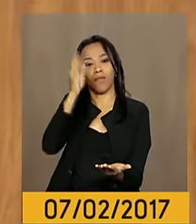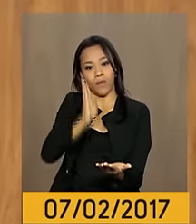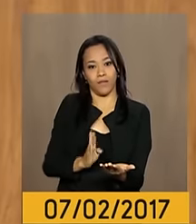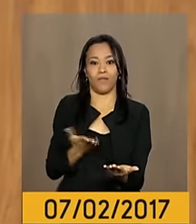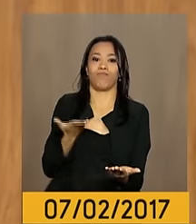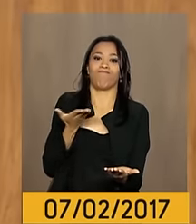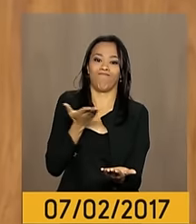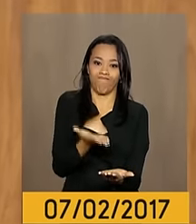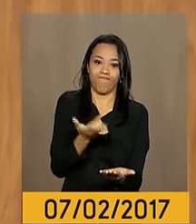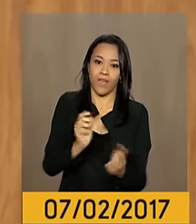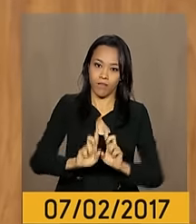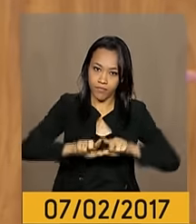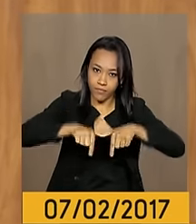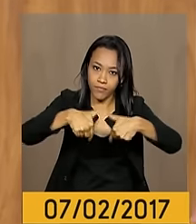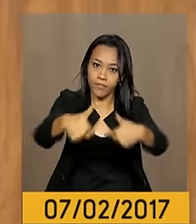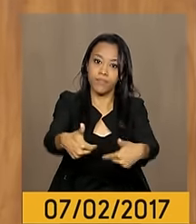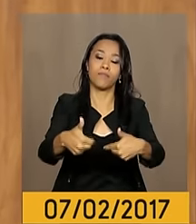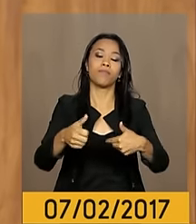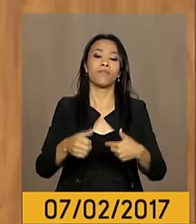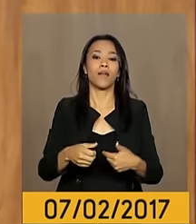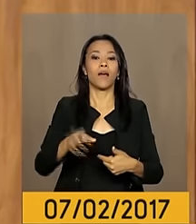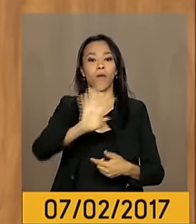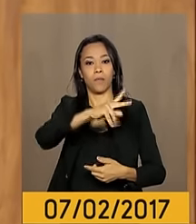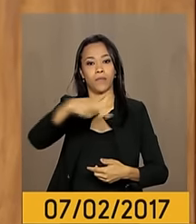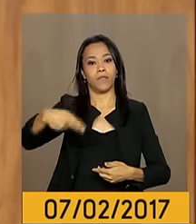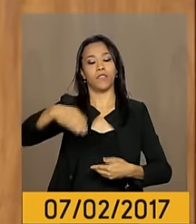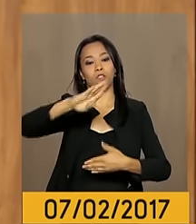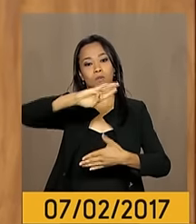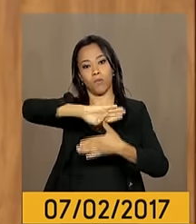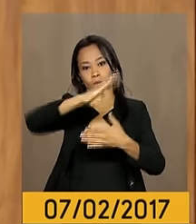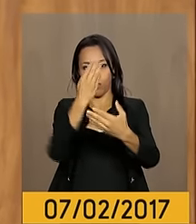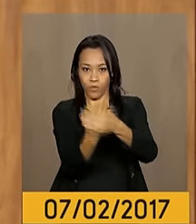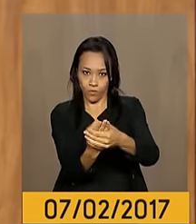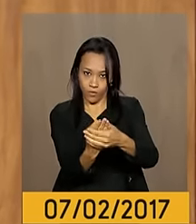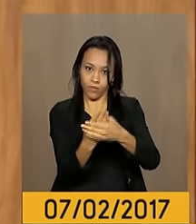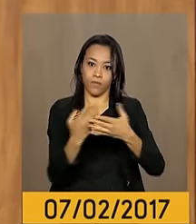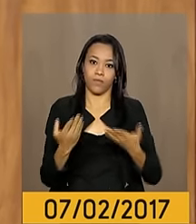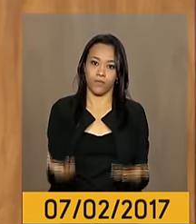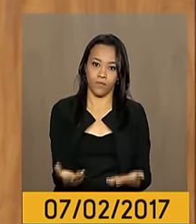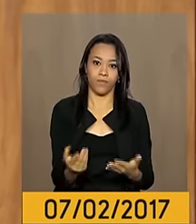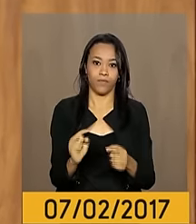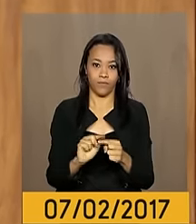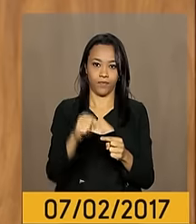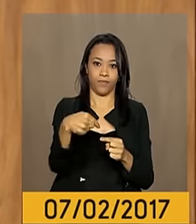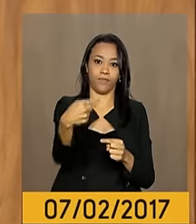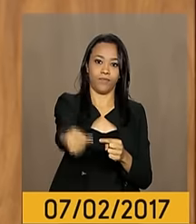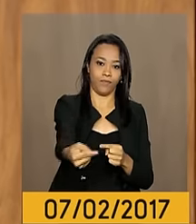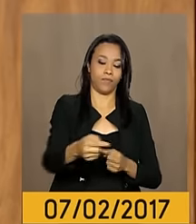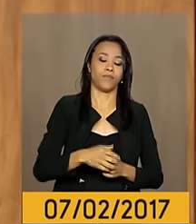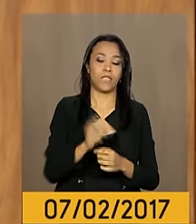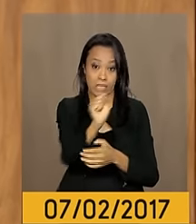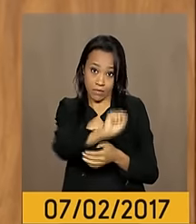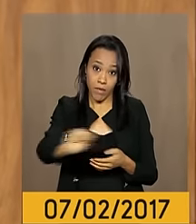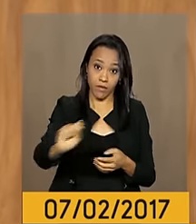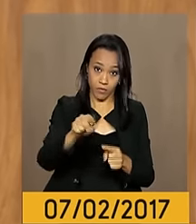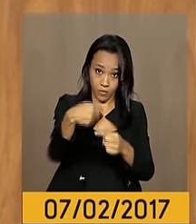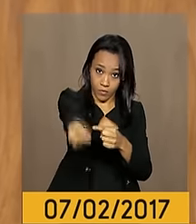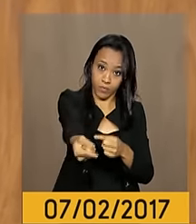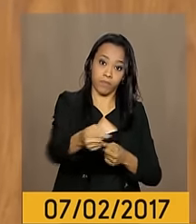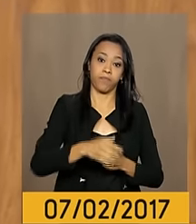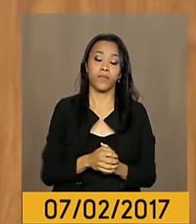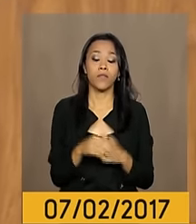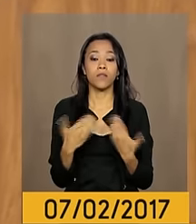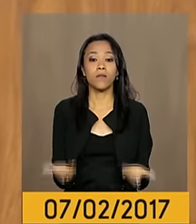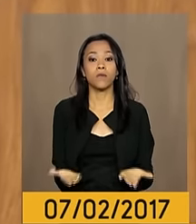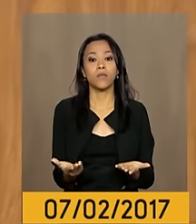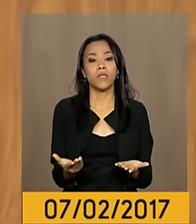continuar a trabalhar não só agora mas também no no próximo semestre de modo que